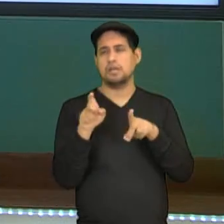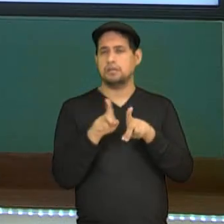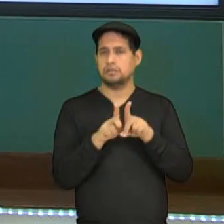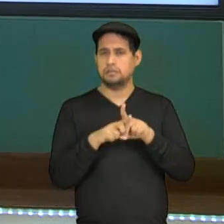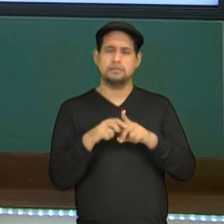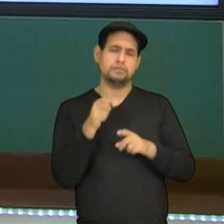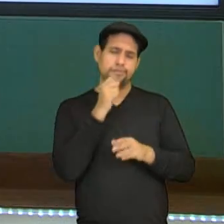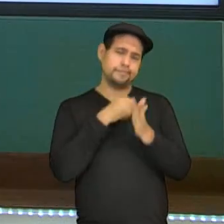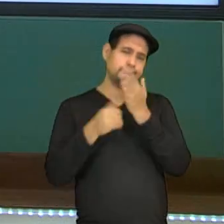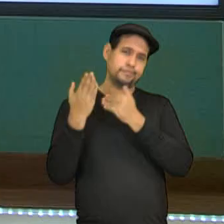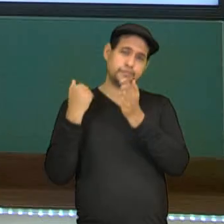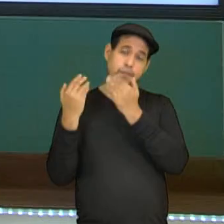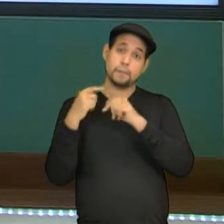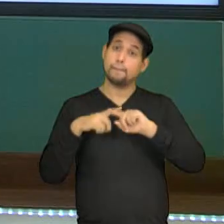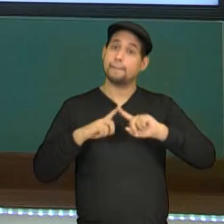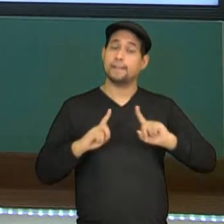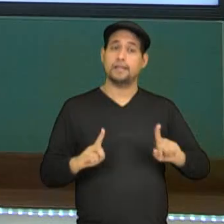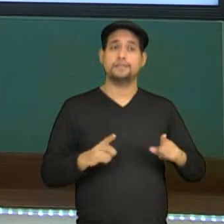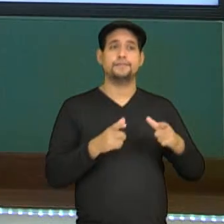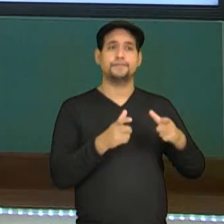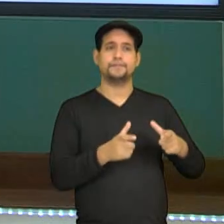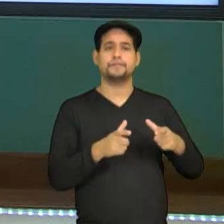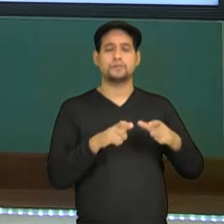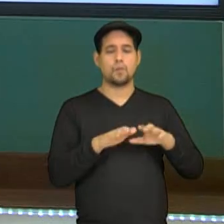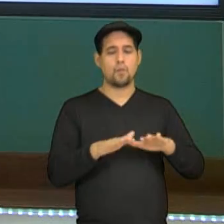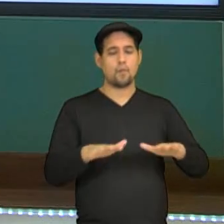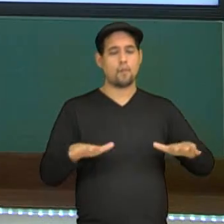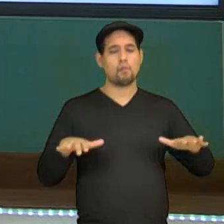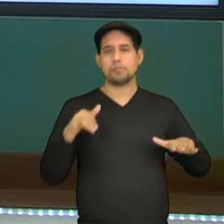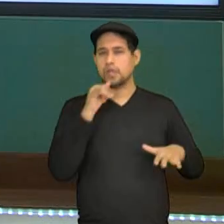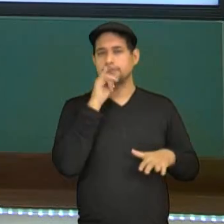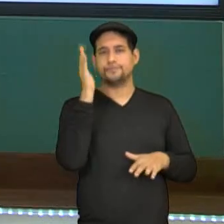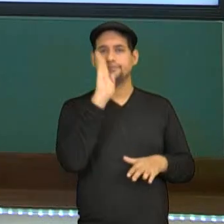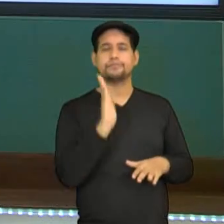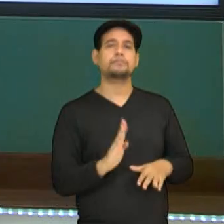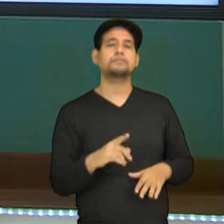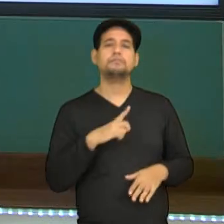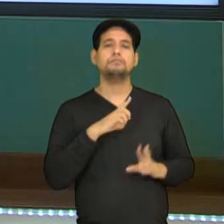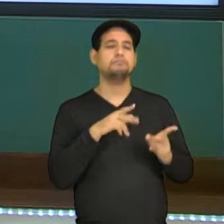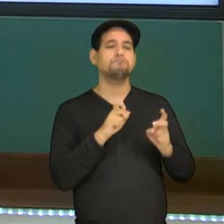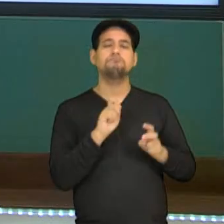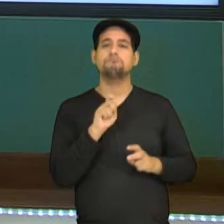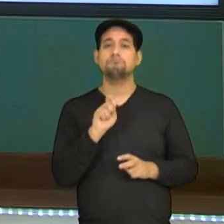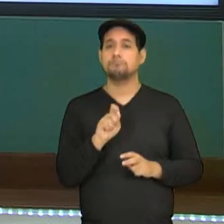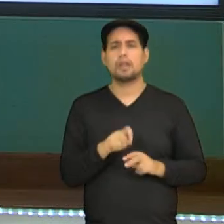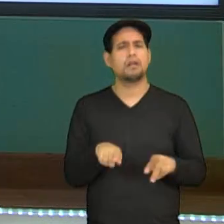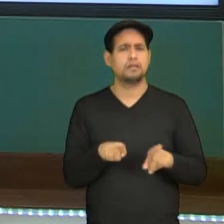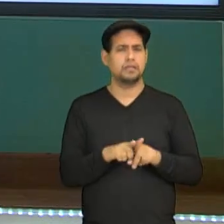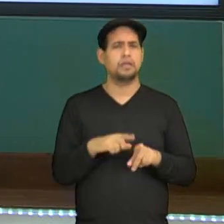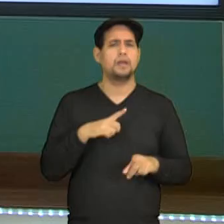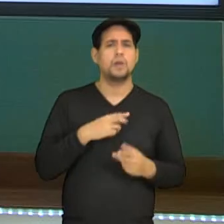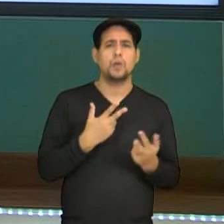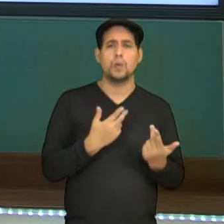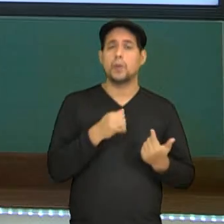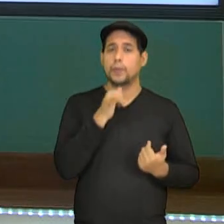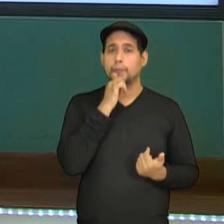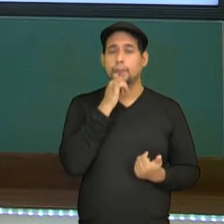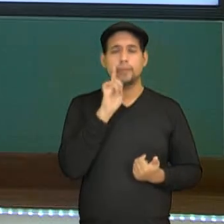de antiguidade. Já nas áreas de planície brasileiras, nós também percebemos a mesma situação.